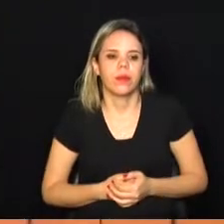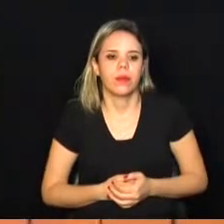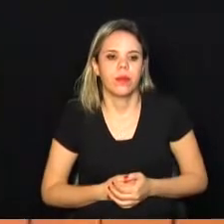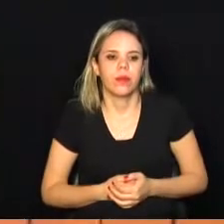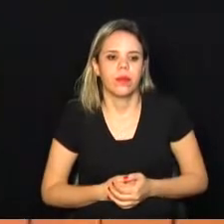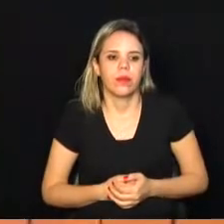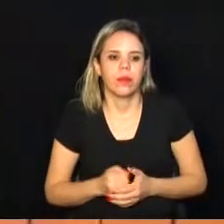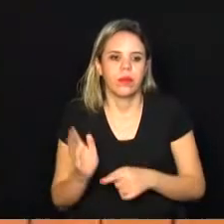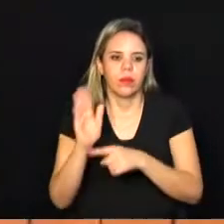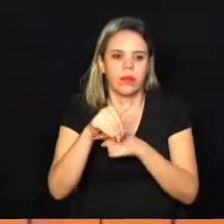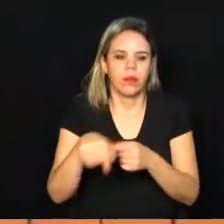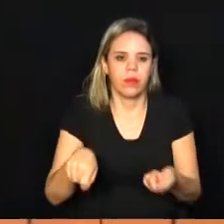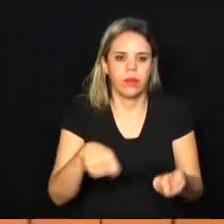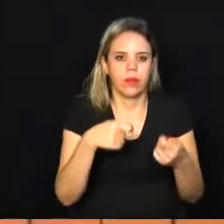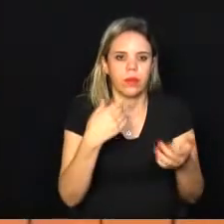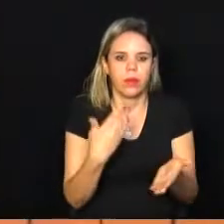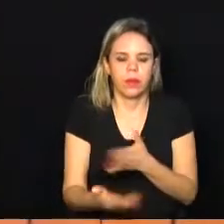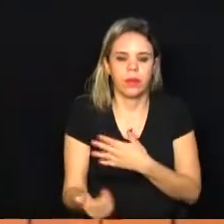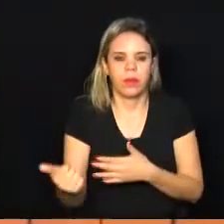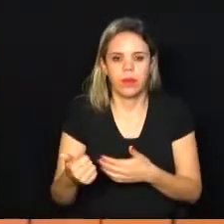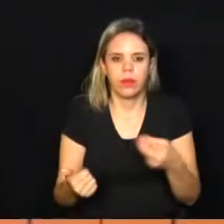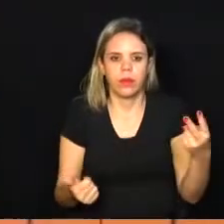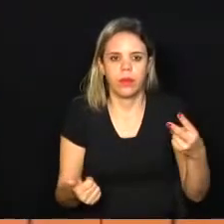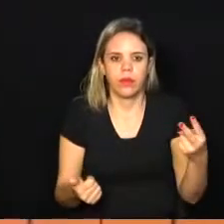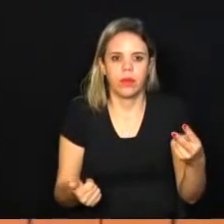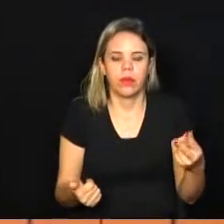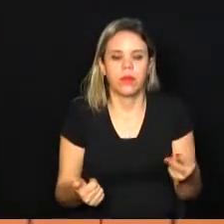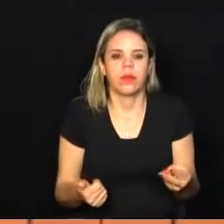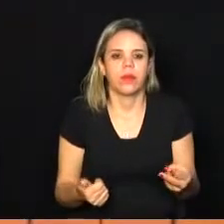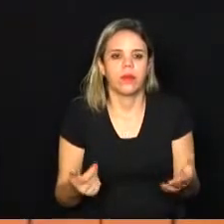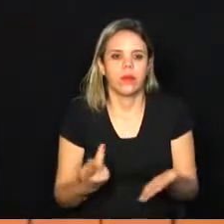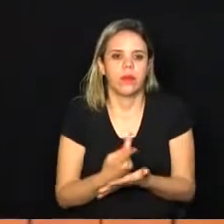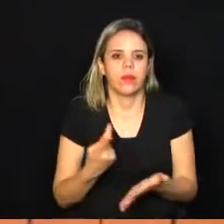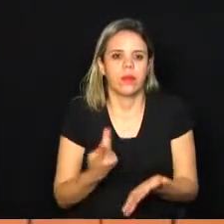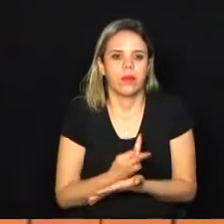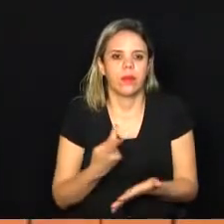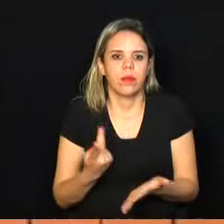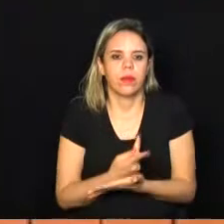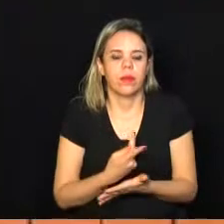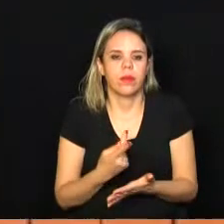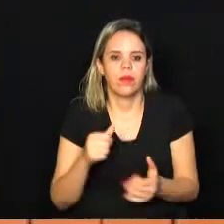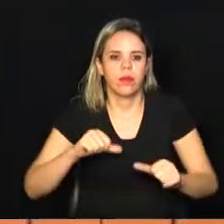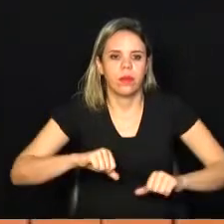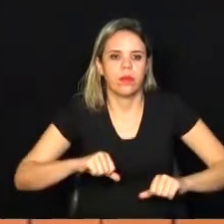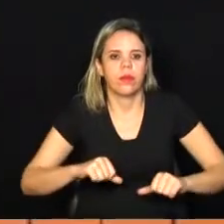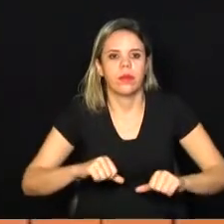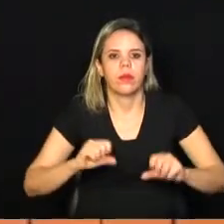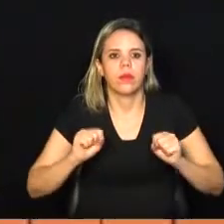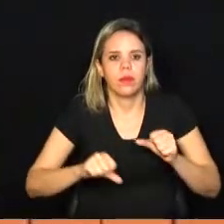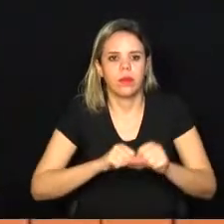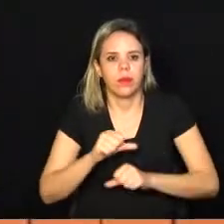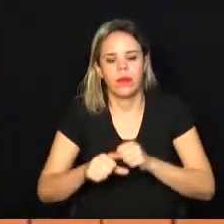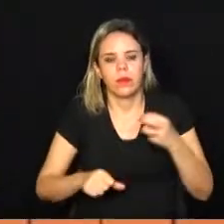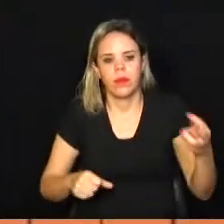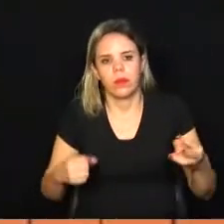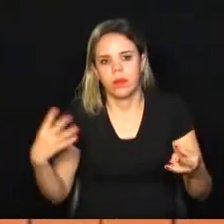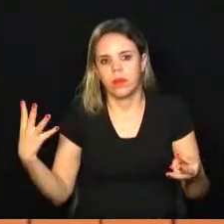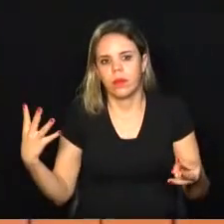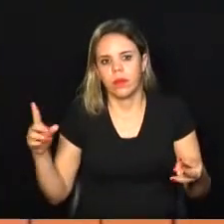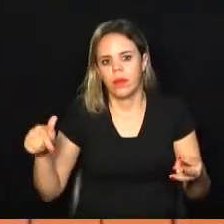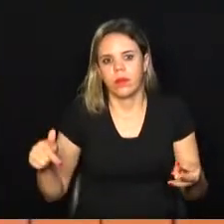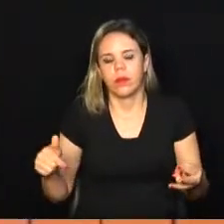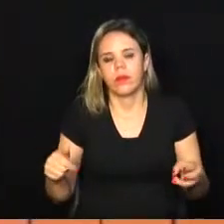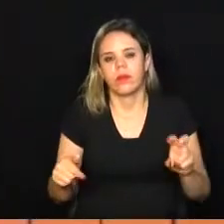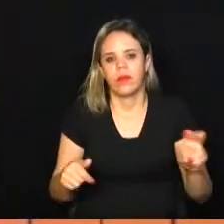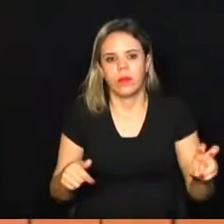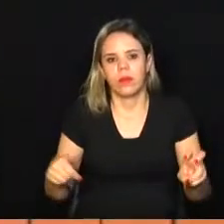No vôlei, você pode perder o primeiro e o segundo set, cometendo muitos erros, jogando mal. Você pode virar terceiro, quarto e depois vai ter o